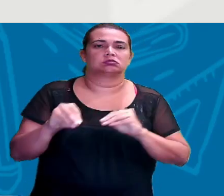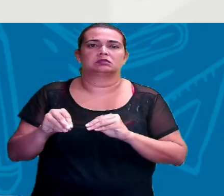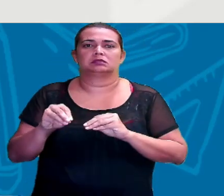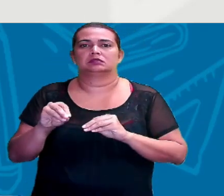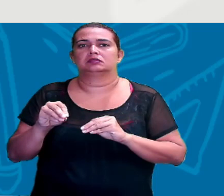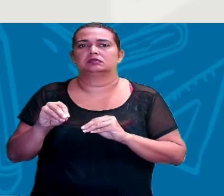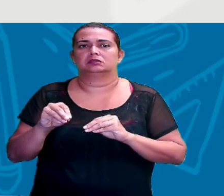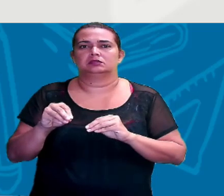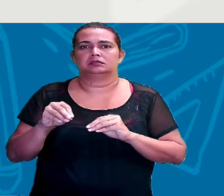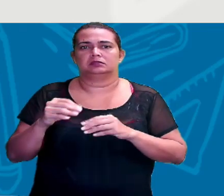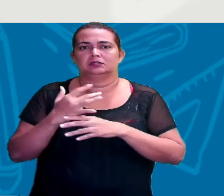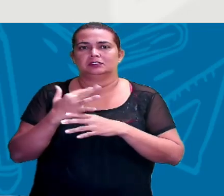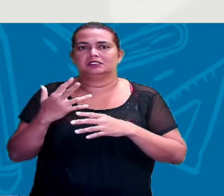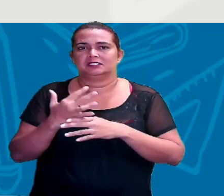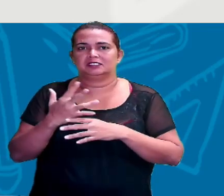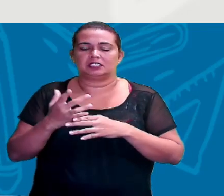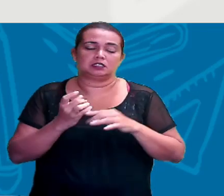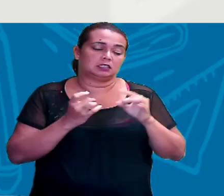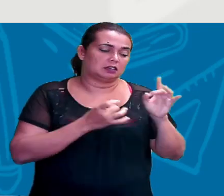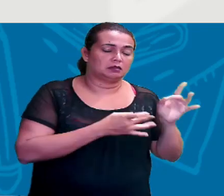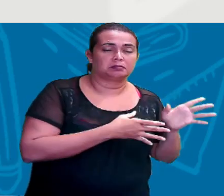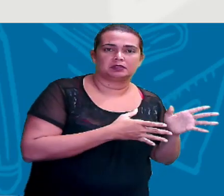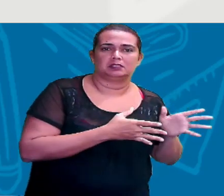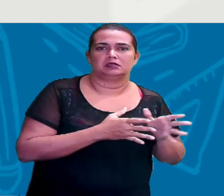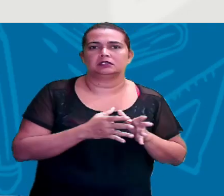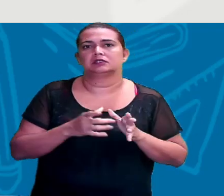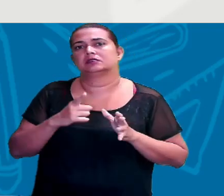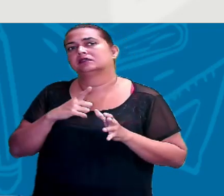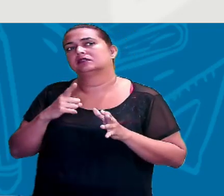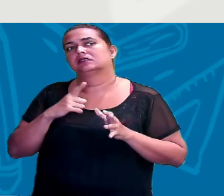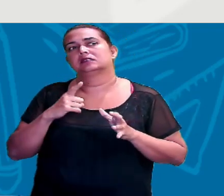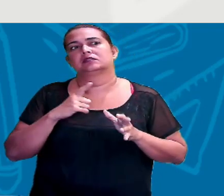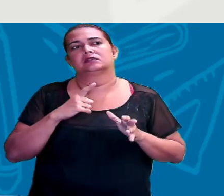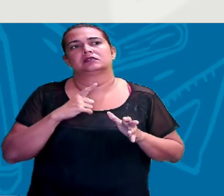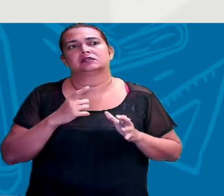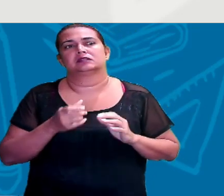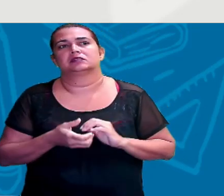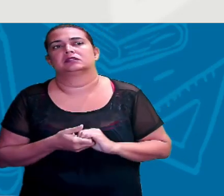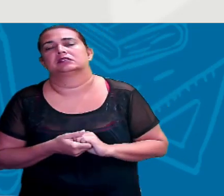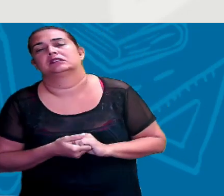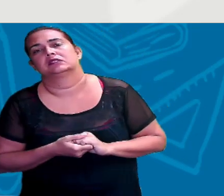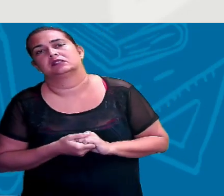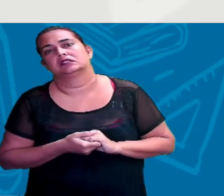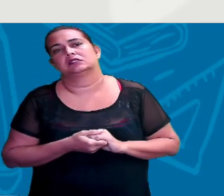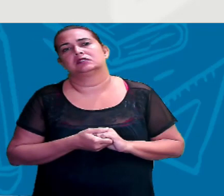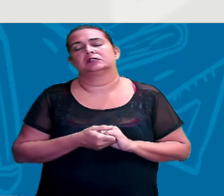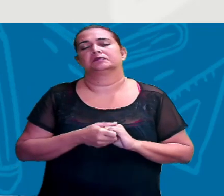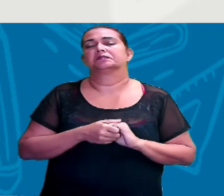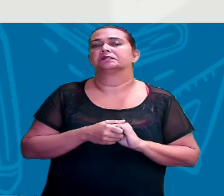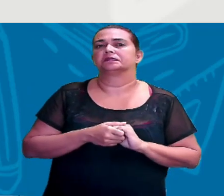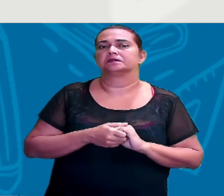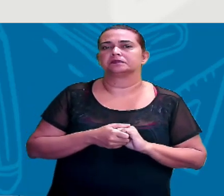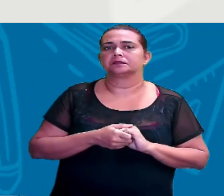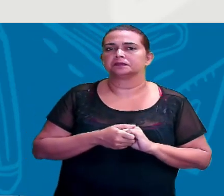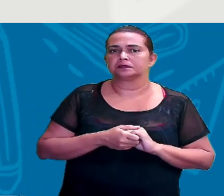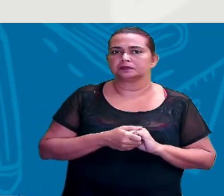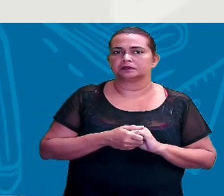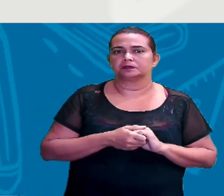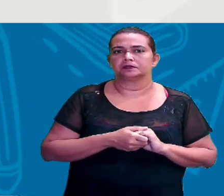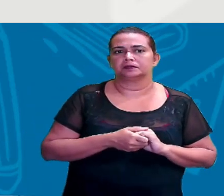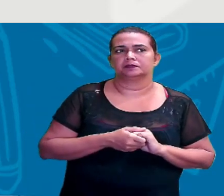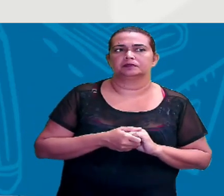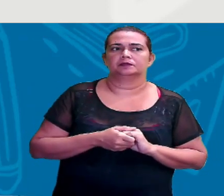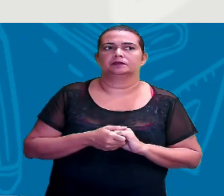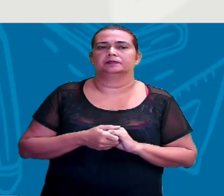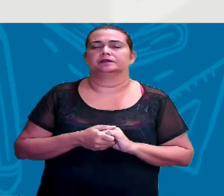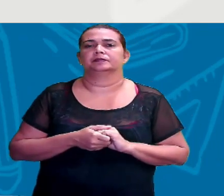gado, de algum animal, de aplicar na lavoura. Então ele acaba tendo que